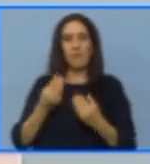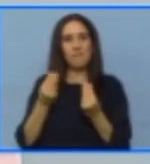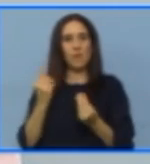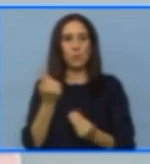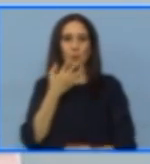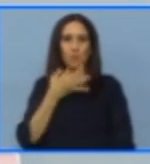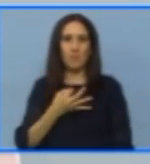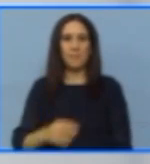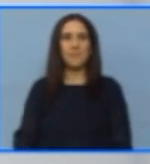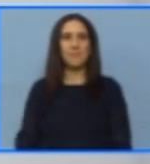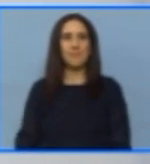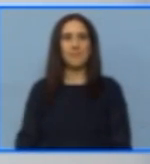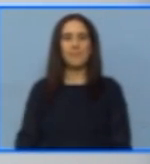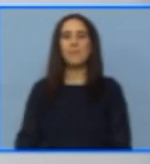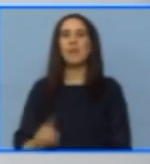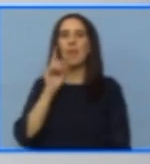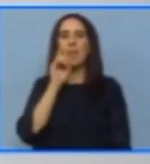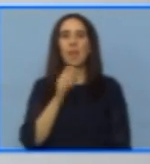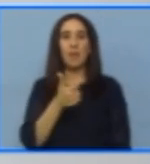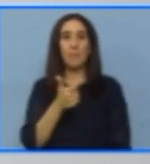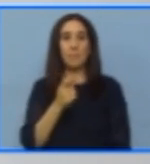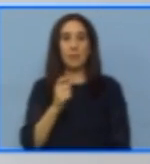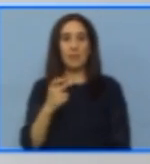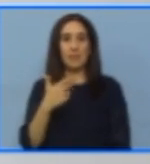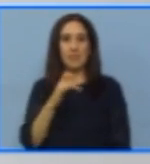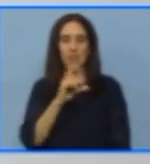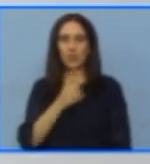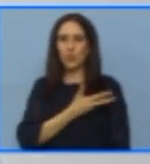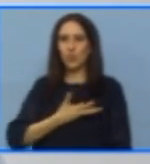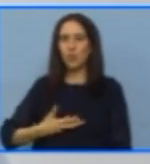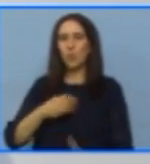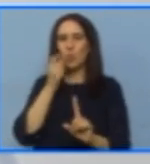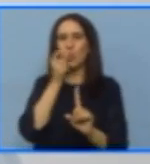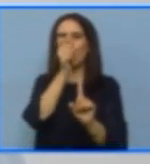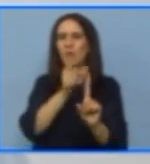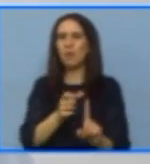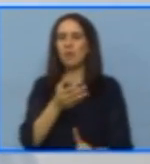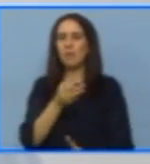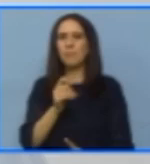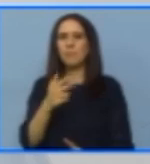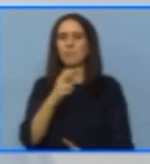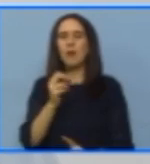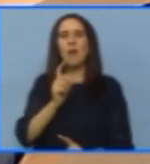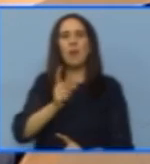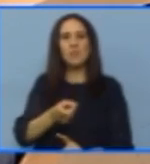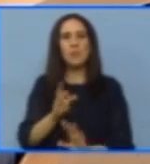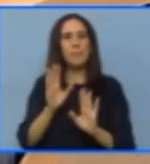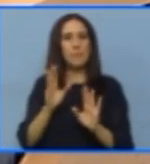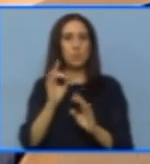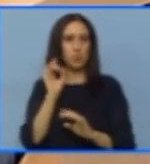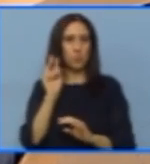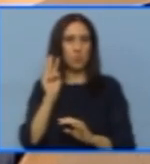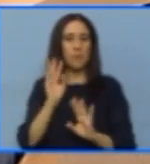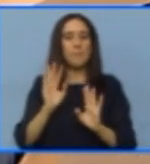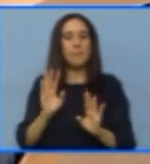todos. Já irei perguntar à Beatriz que inspiração é esta de Pier Giorgio Frassati para os escoteiros, mas ainda na presença